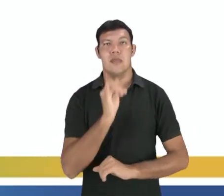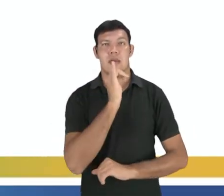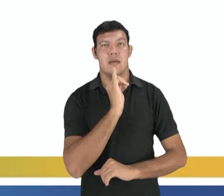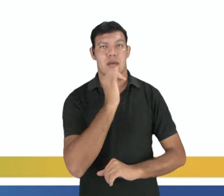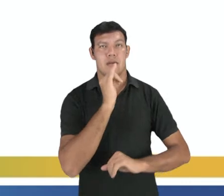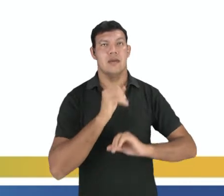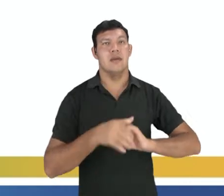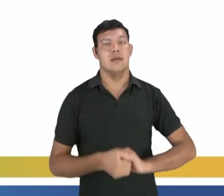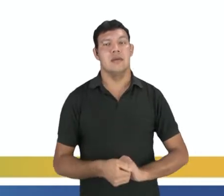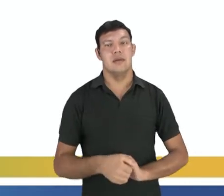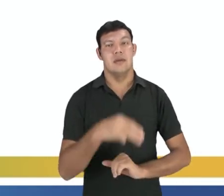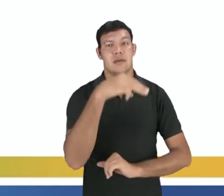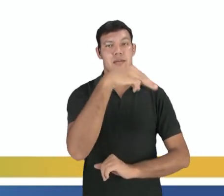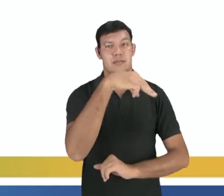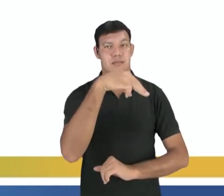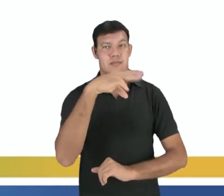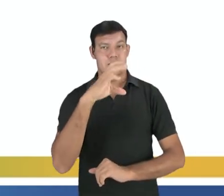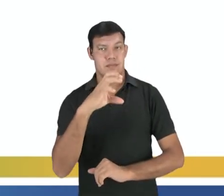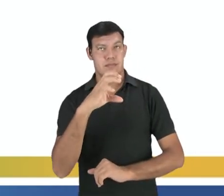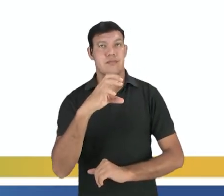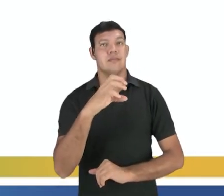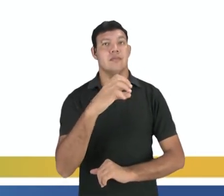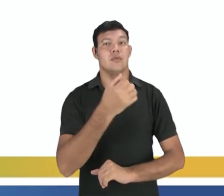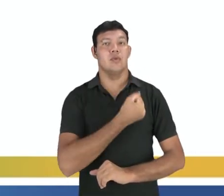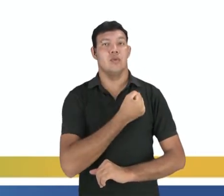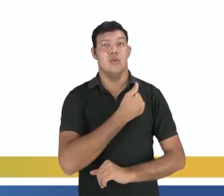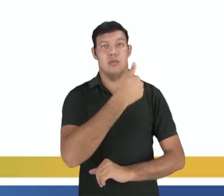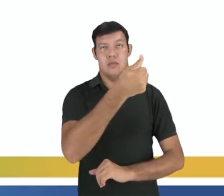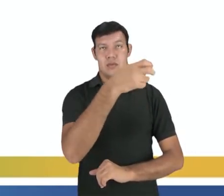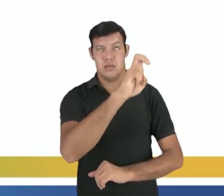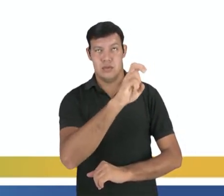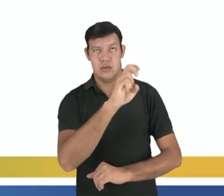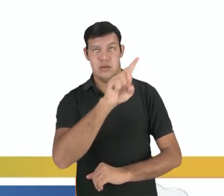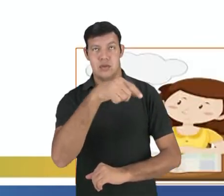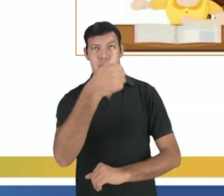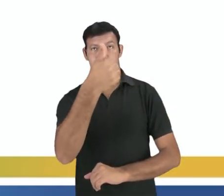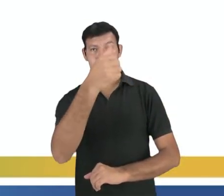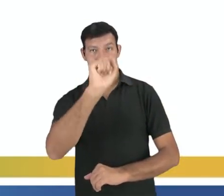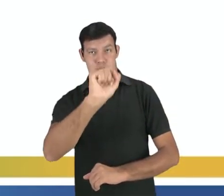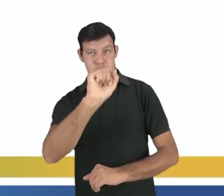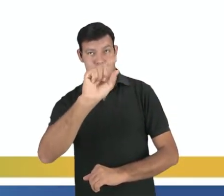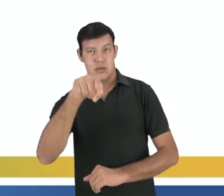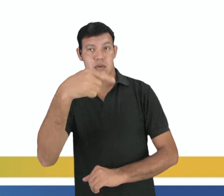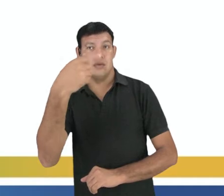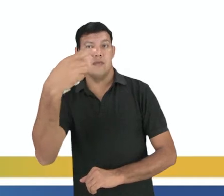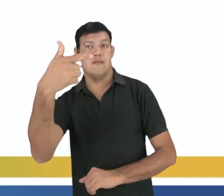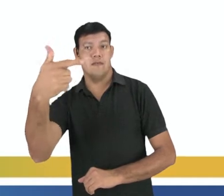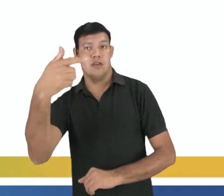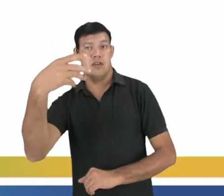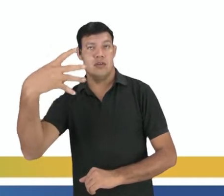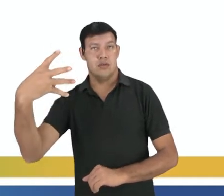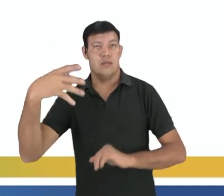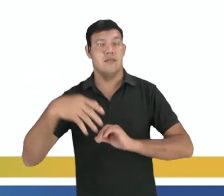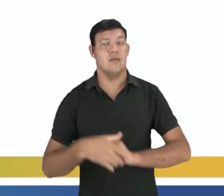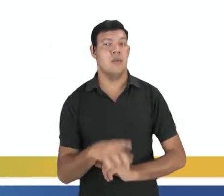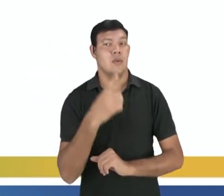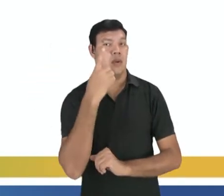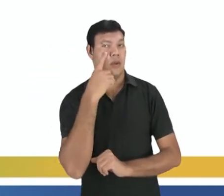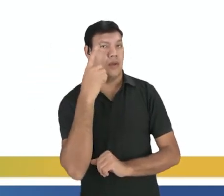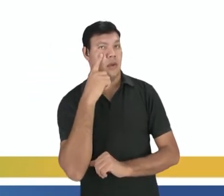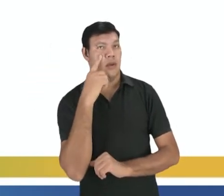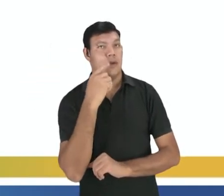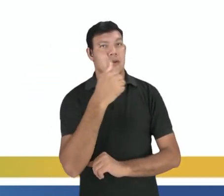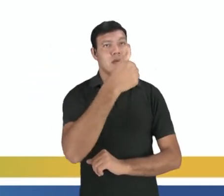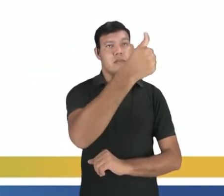Exemplo. Qual o MMC de 15, 18 e 24? Então, vamos fazer